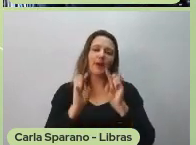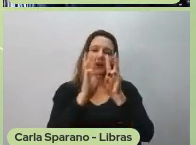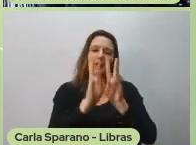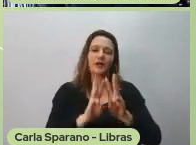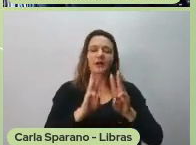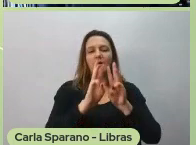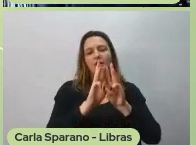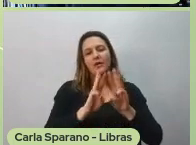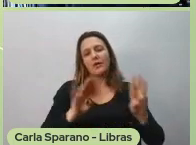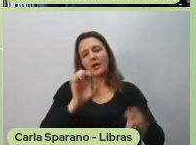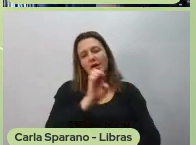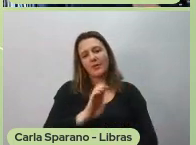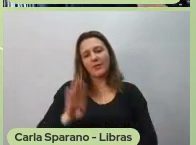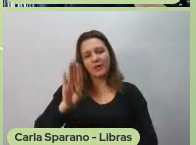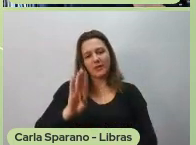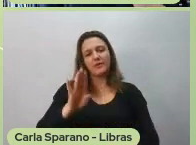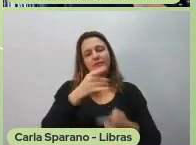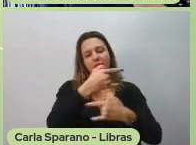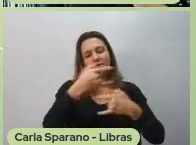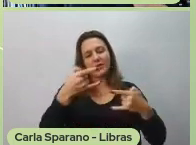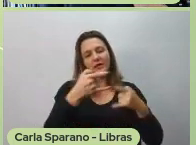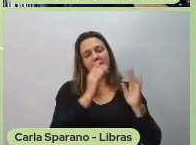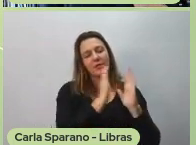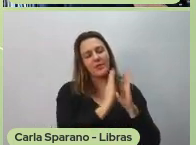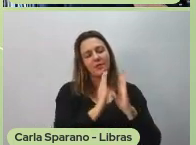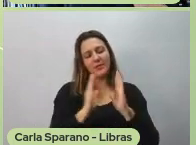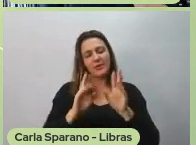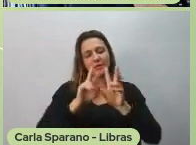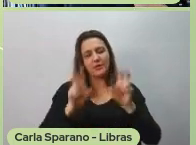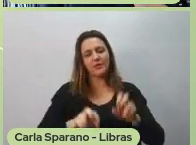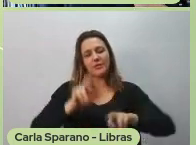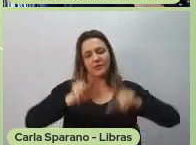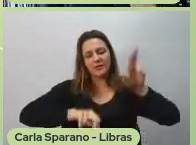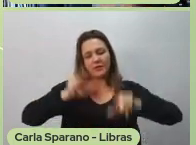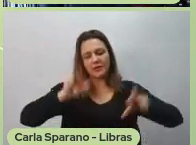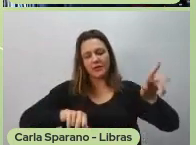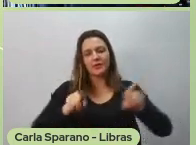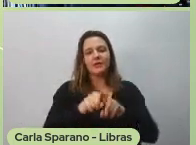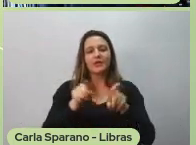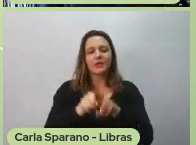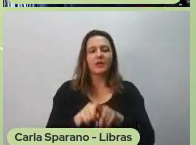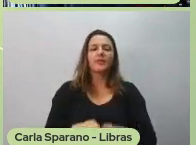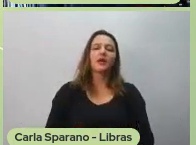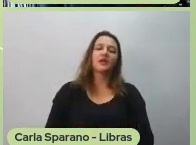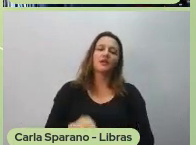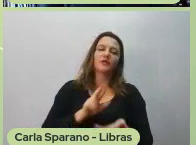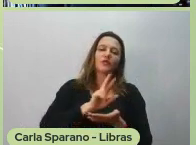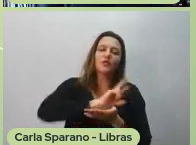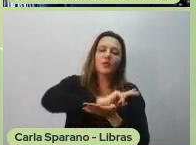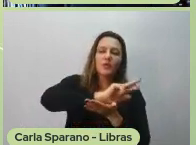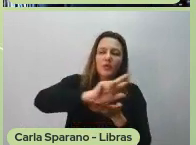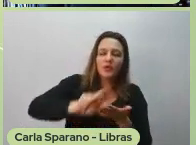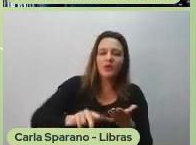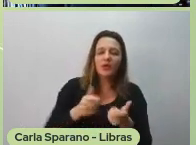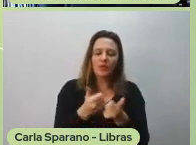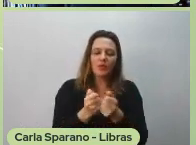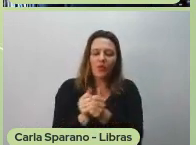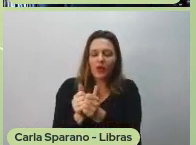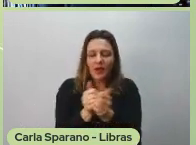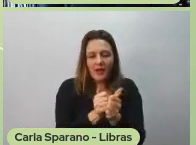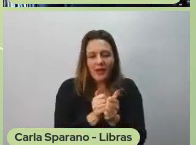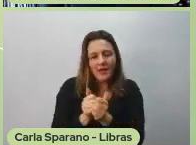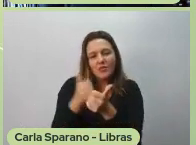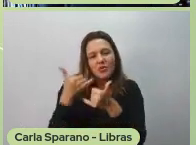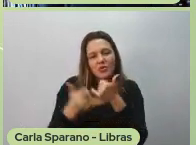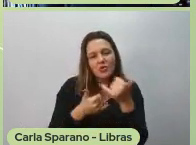toda essa temática, né? A gente tem um game de vieses, a Marisa falou um pouco de vieses, a gente construiu um game trazendo alguns